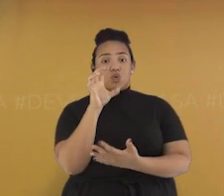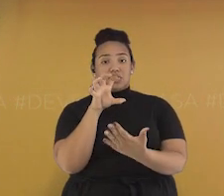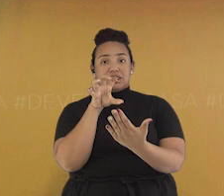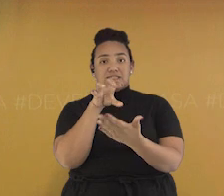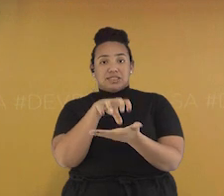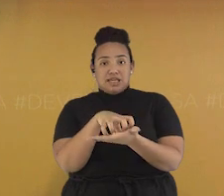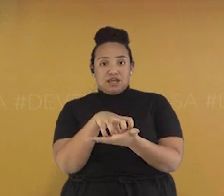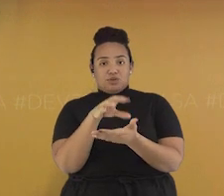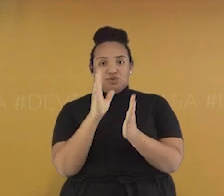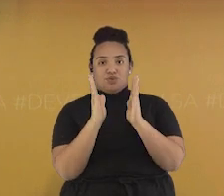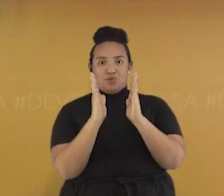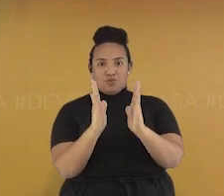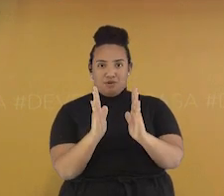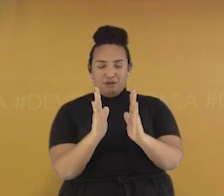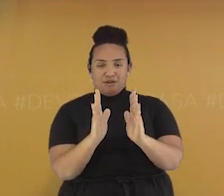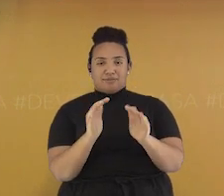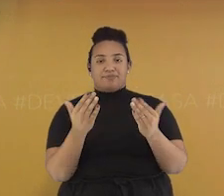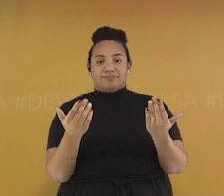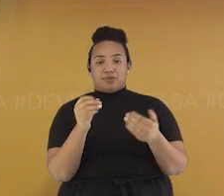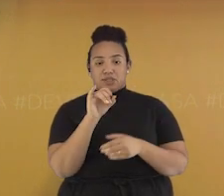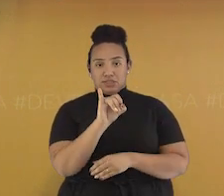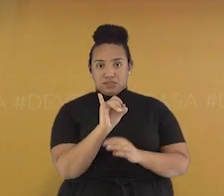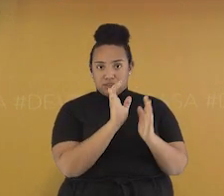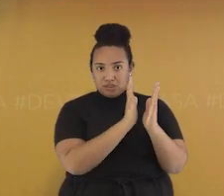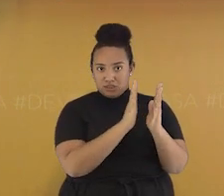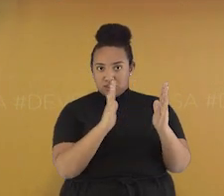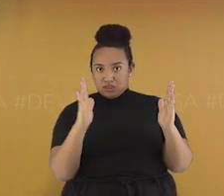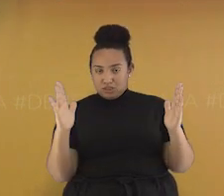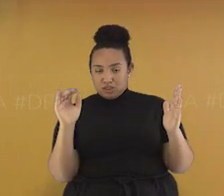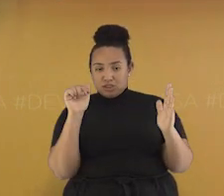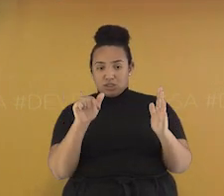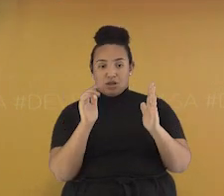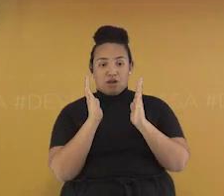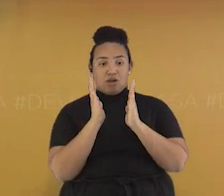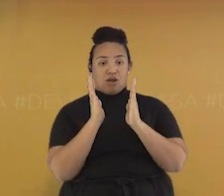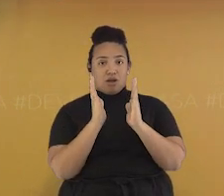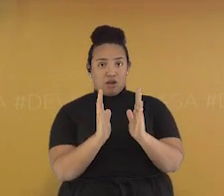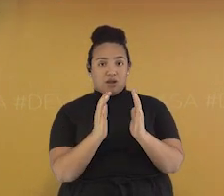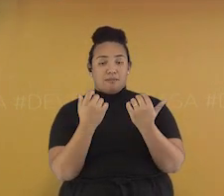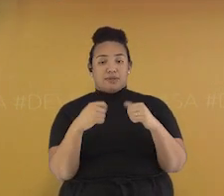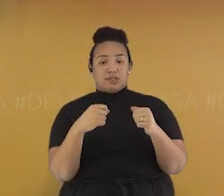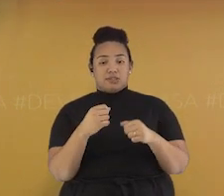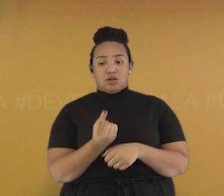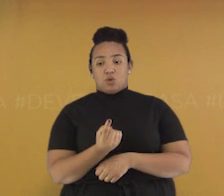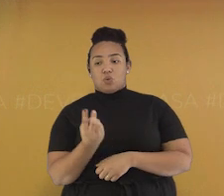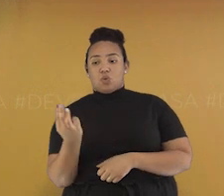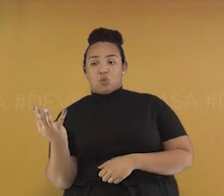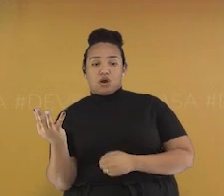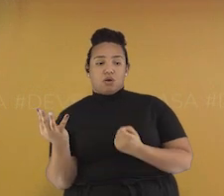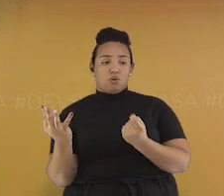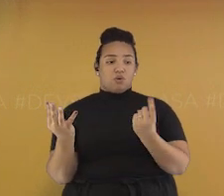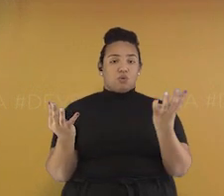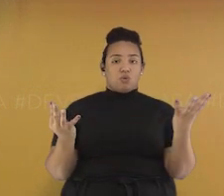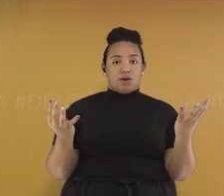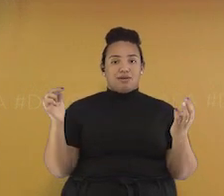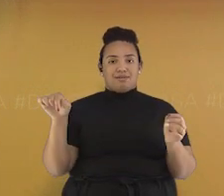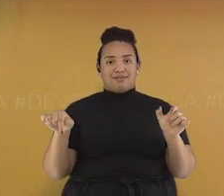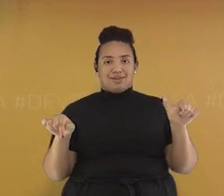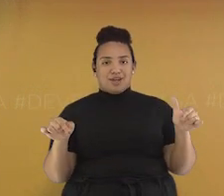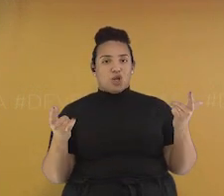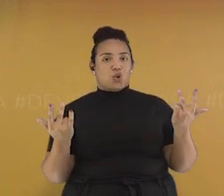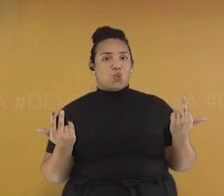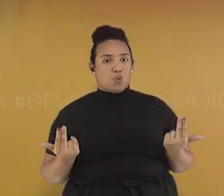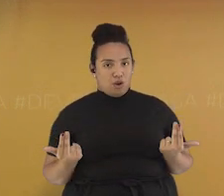no centro. Lembrando que o centro de uma sequência é a posição que irá ter a mesma quantidade de